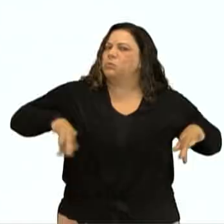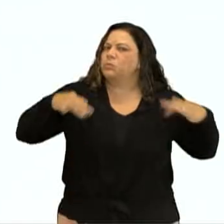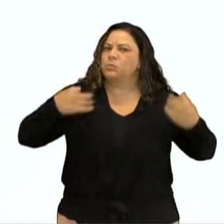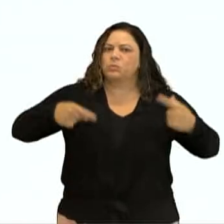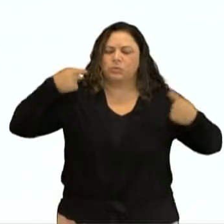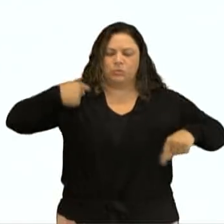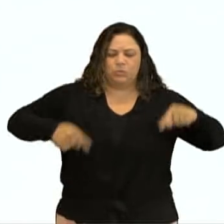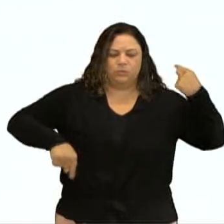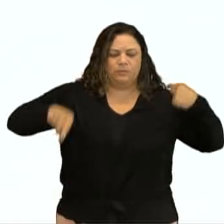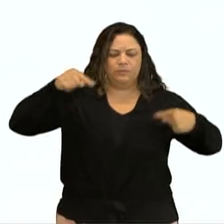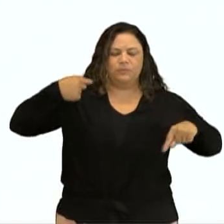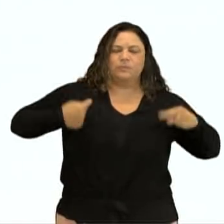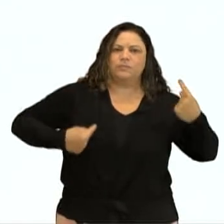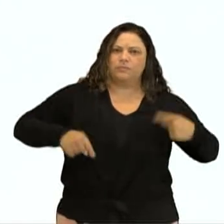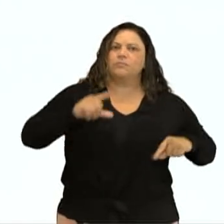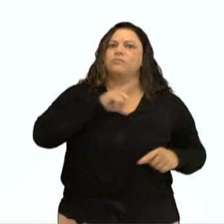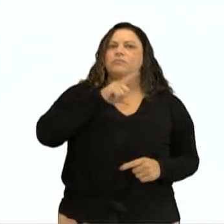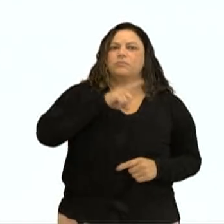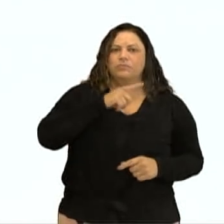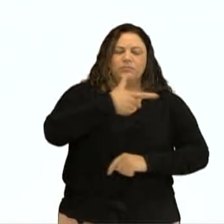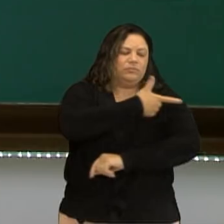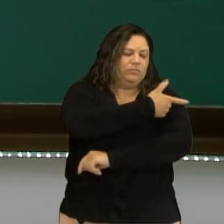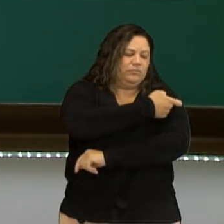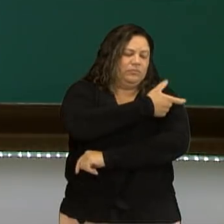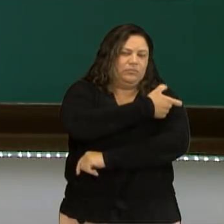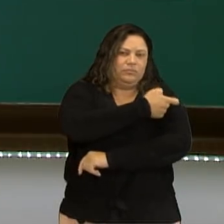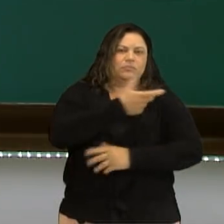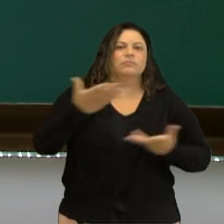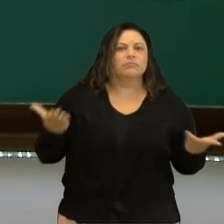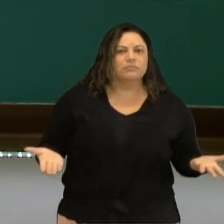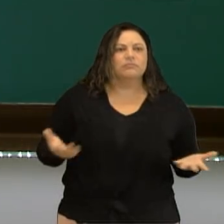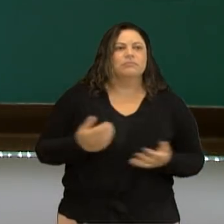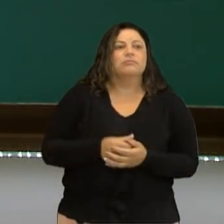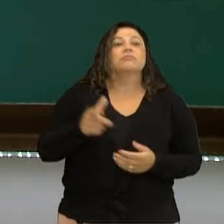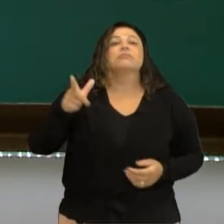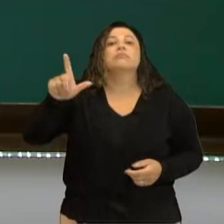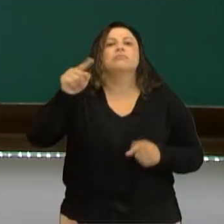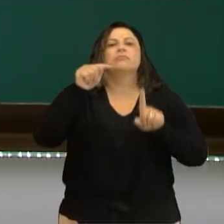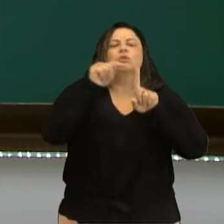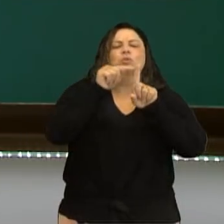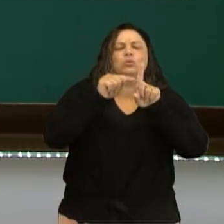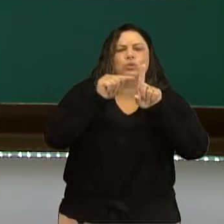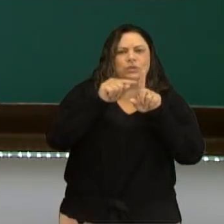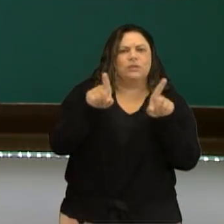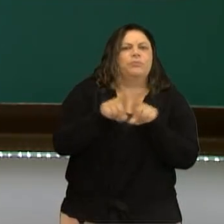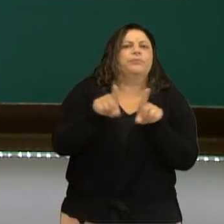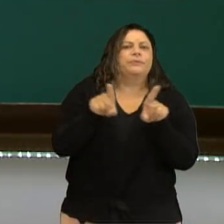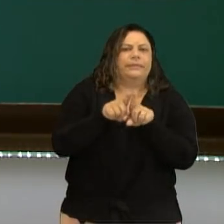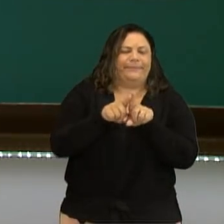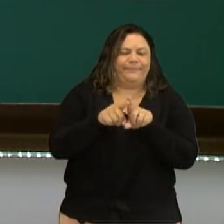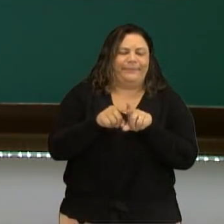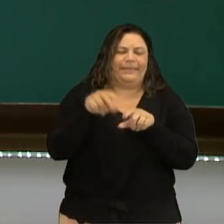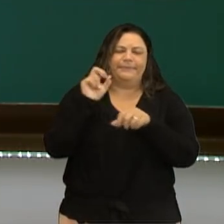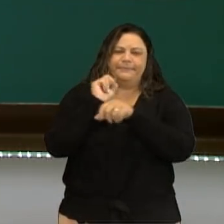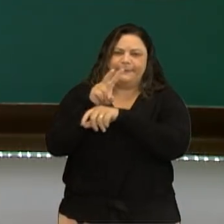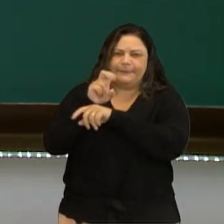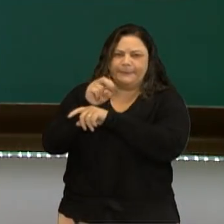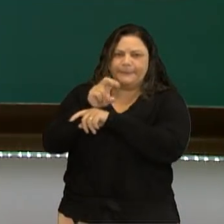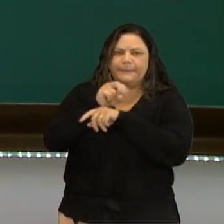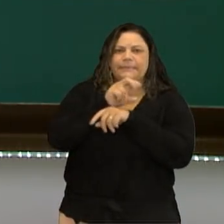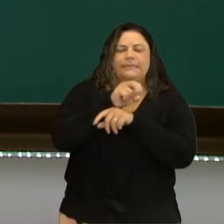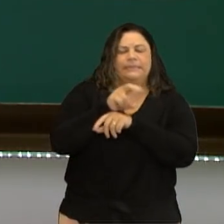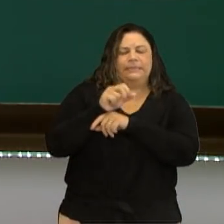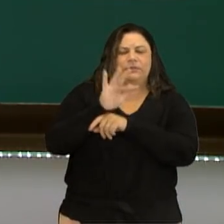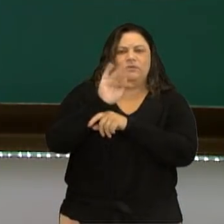articulações. Existe vacina. E nós temos outros tipos de pneumonia associadas a vírus e a